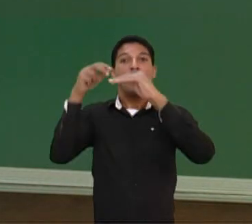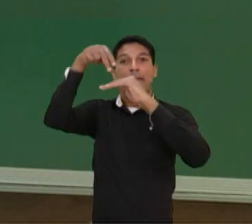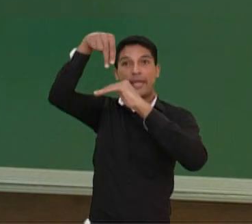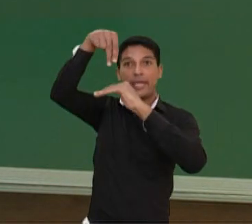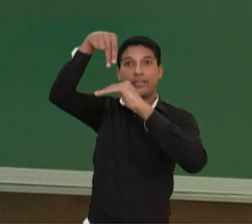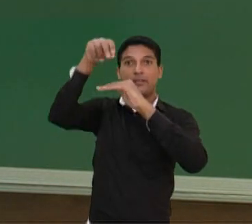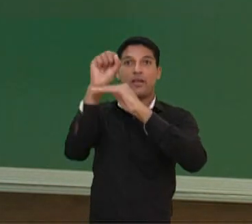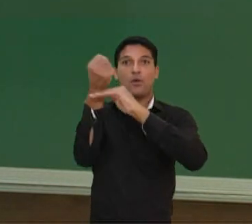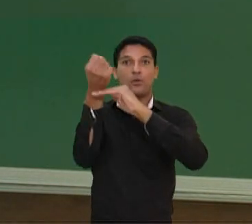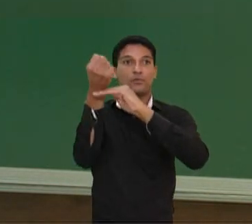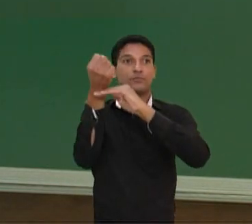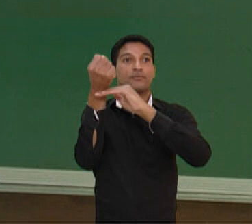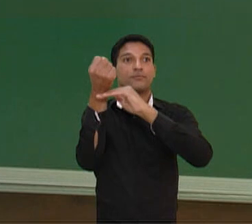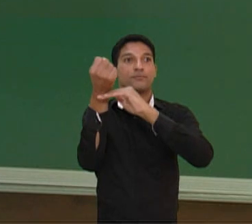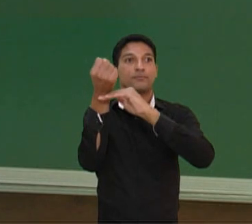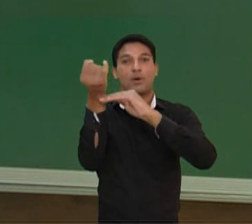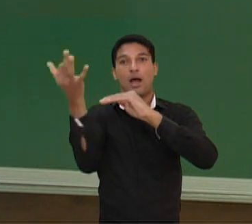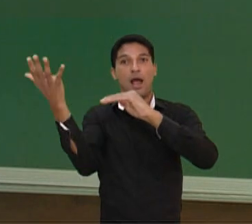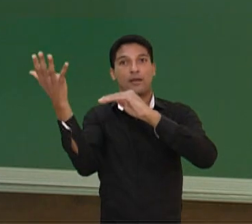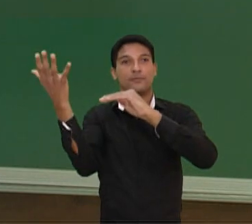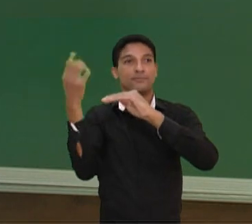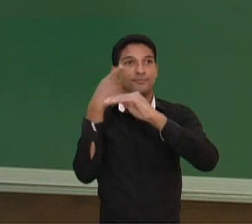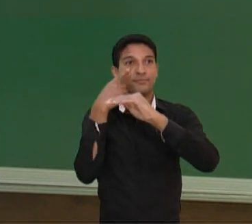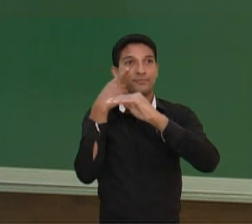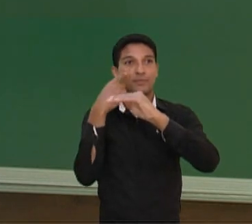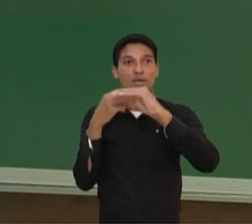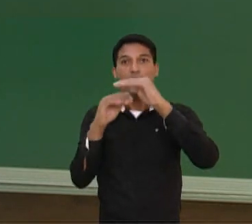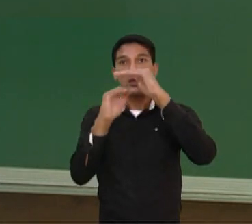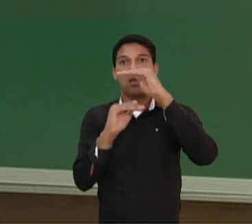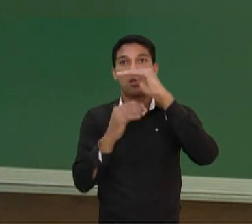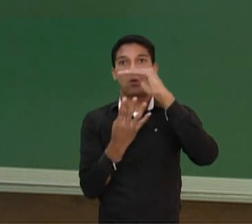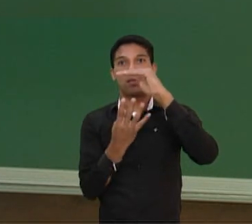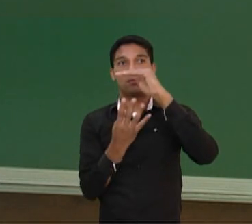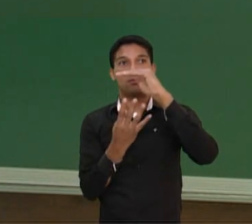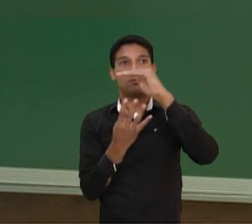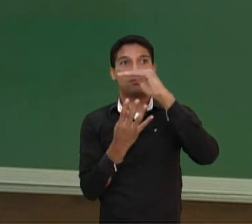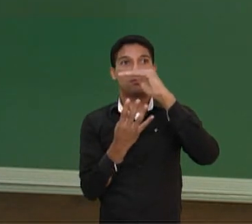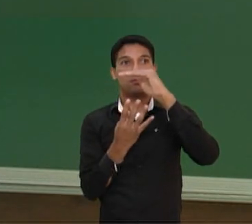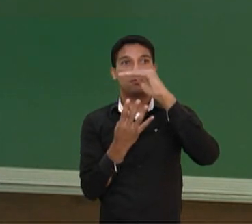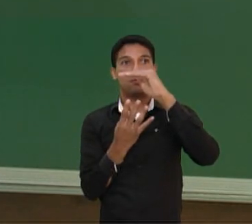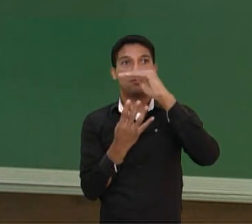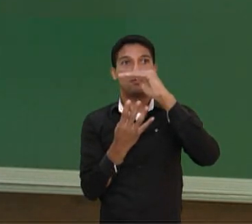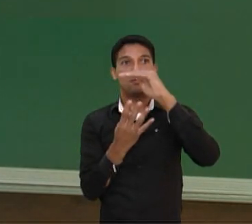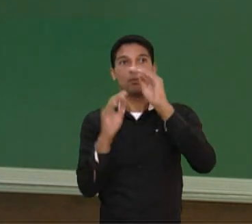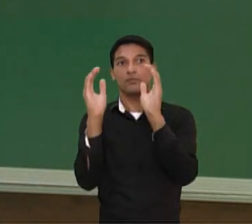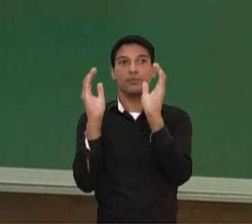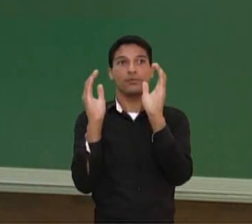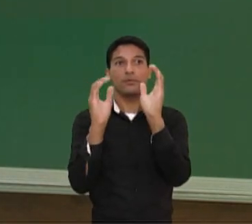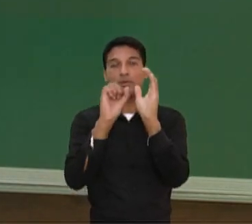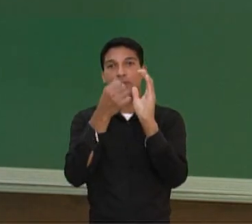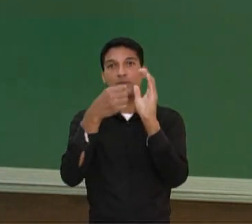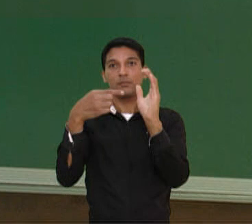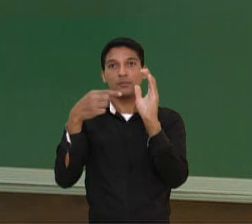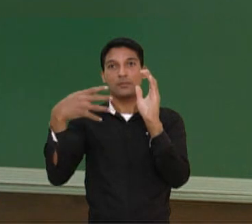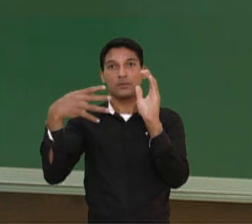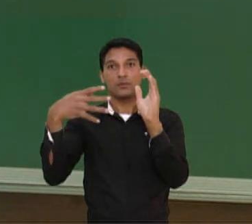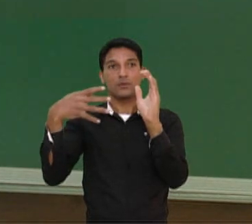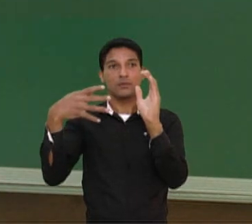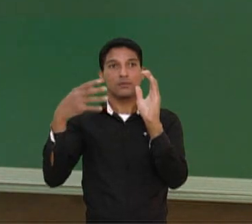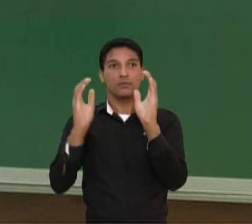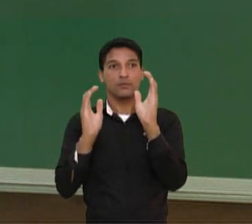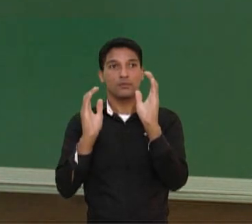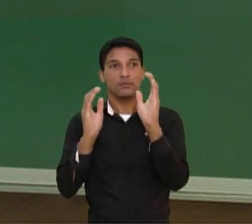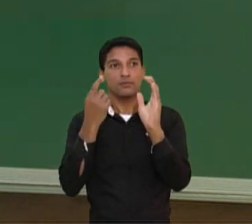8 fatorial, P fatorial vai ficar 4 fatorial, N menos P, 8 menos 4 fatorial.